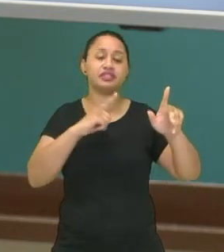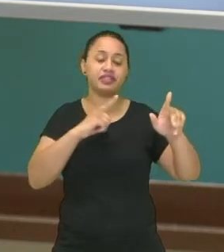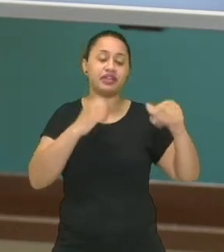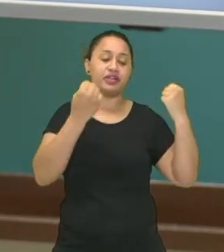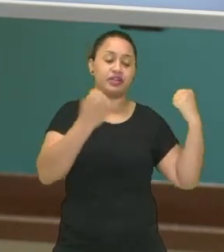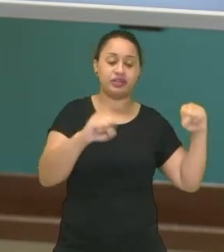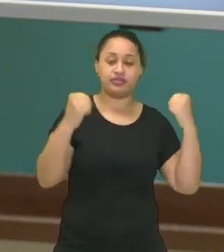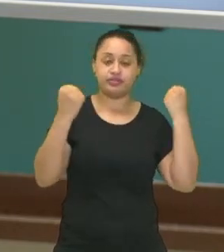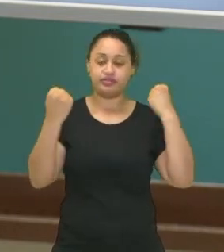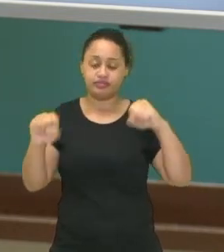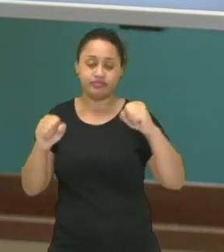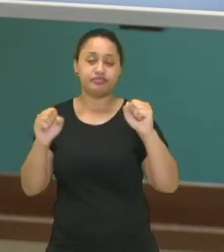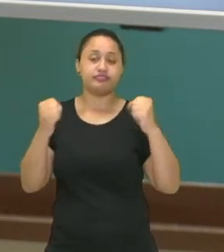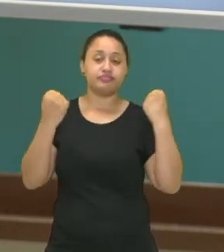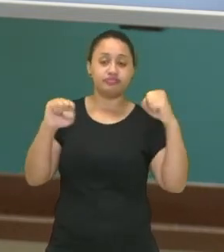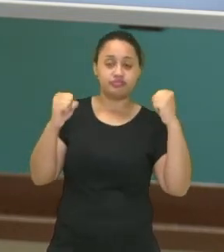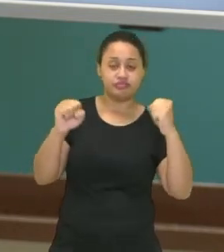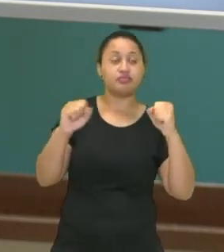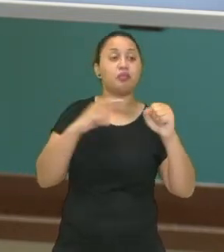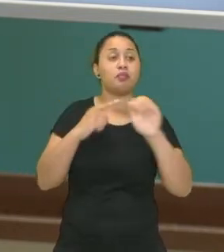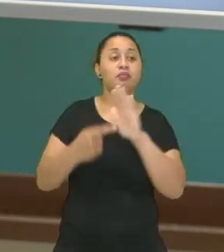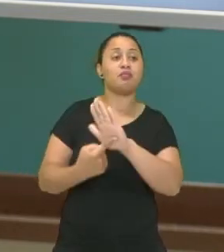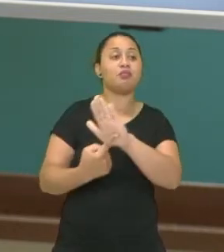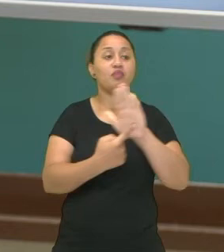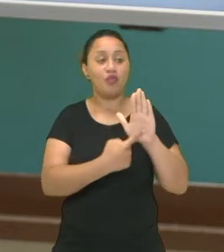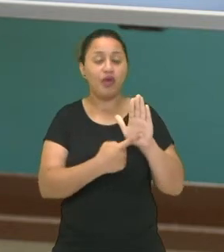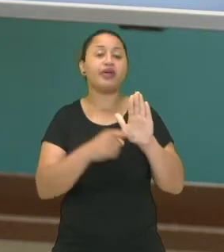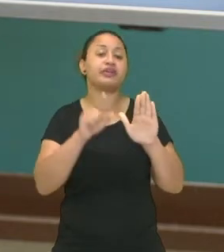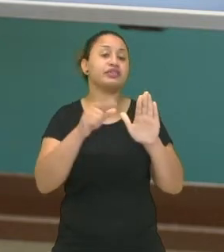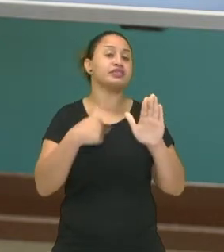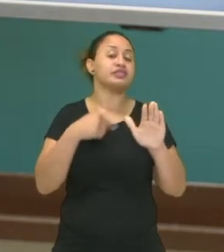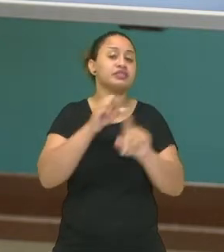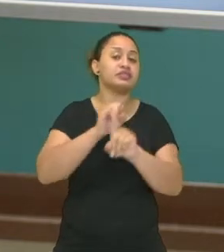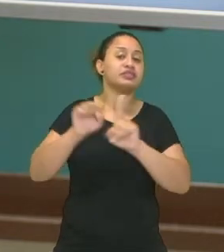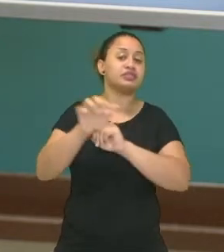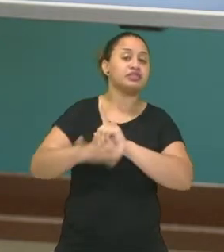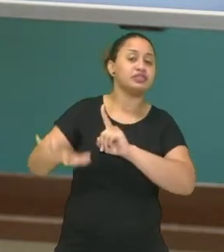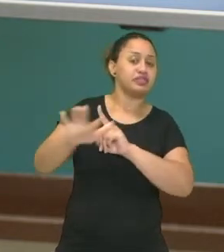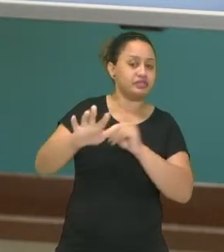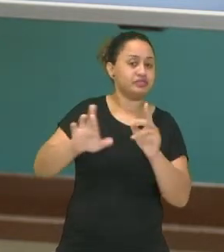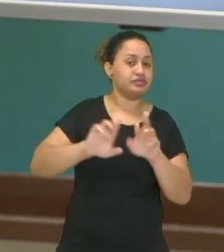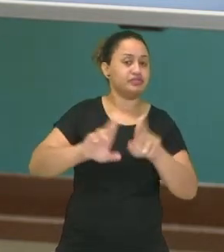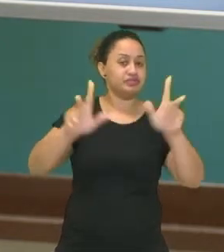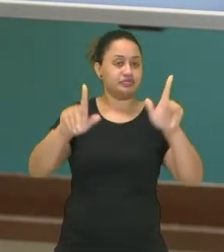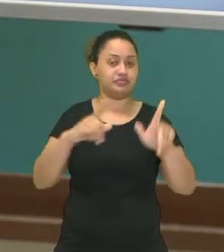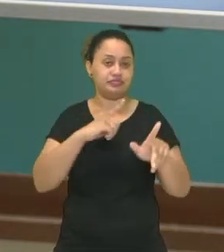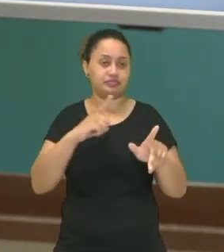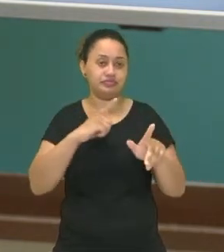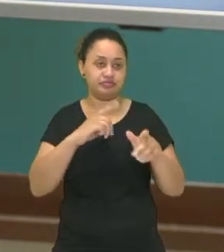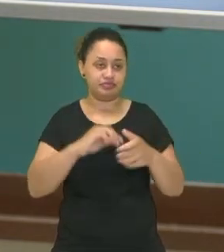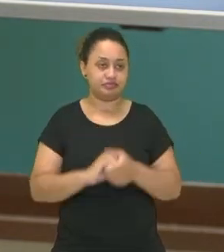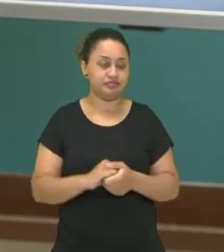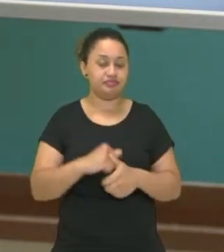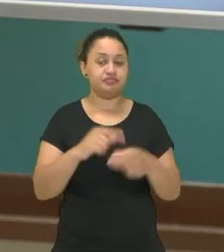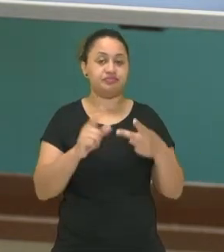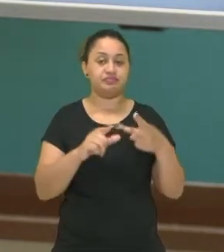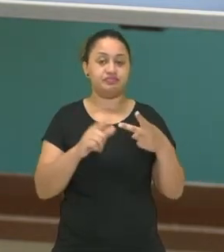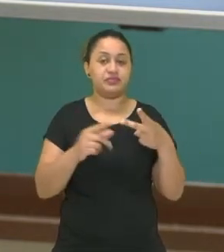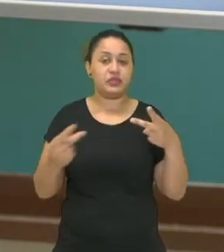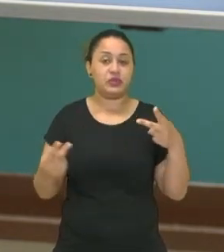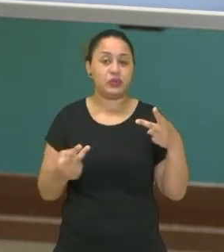exercícios ginásticos apresentam na sociedade atual. Número